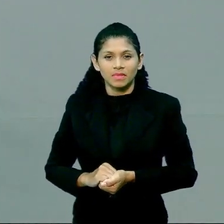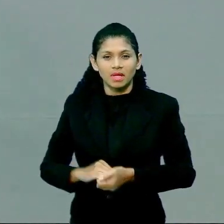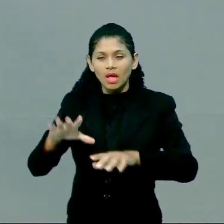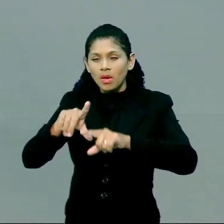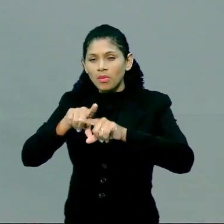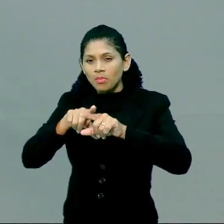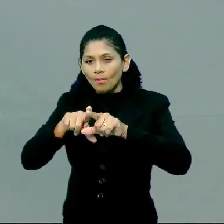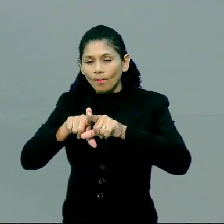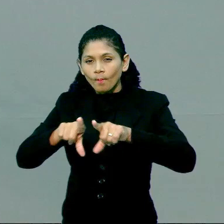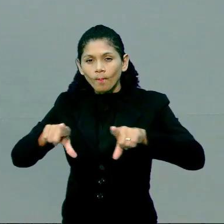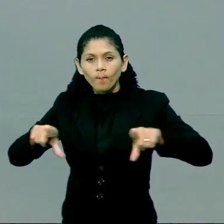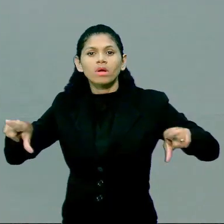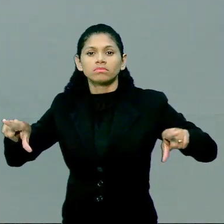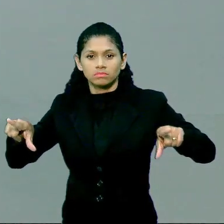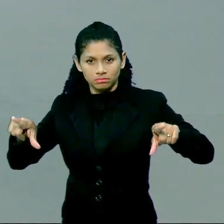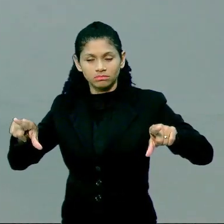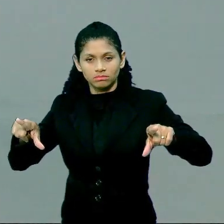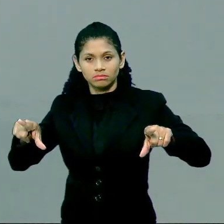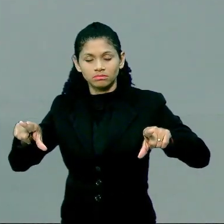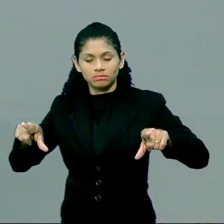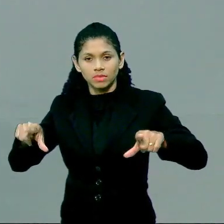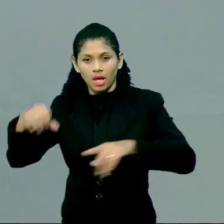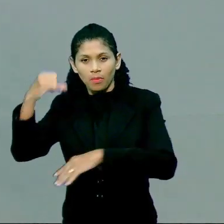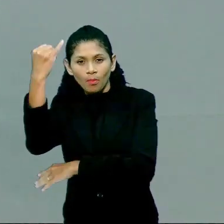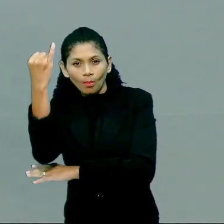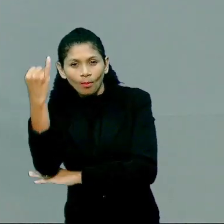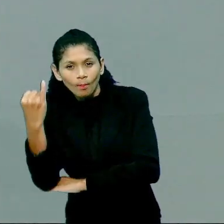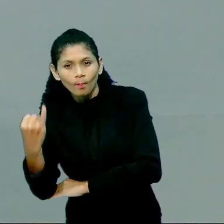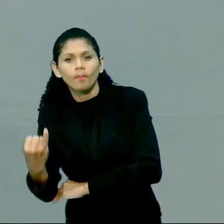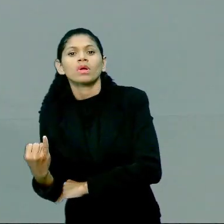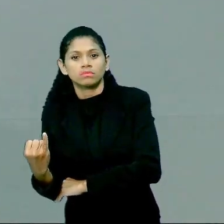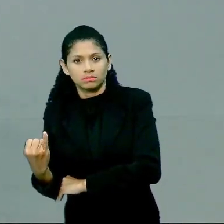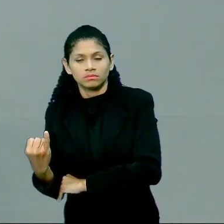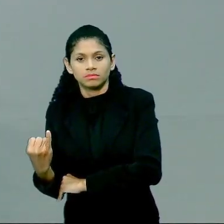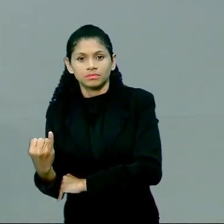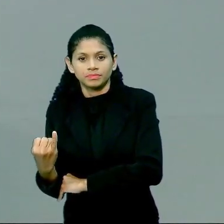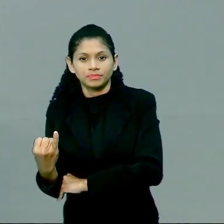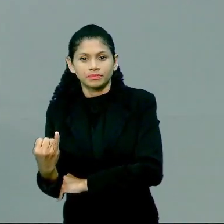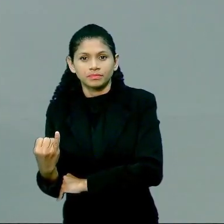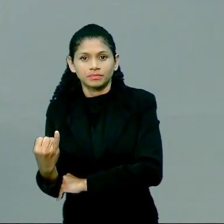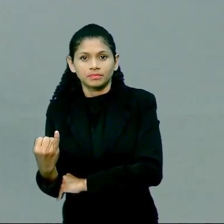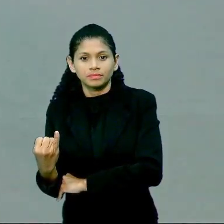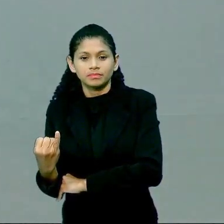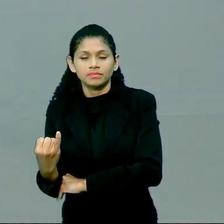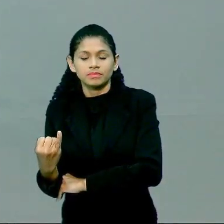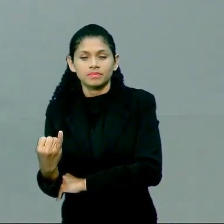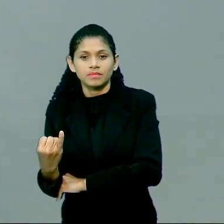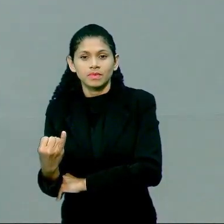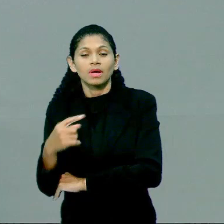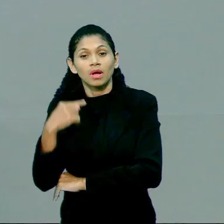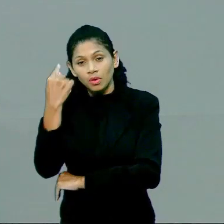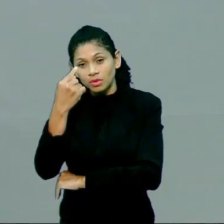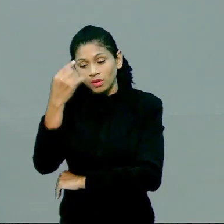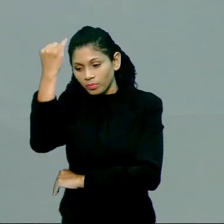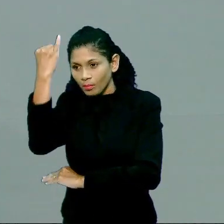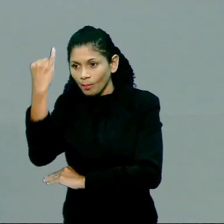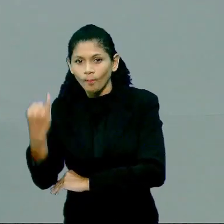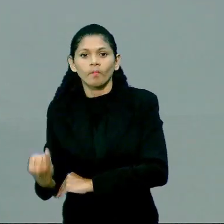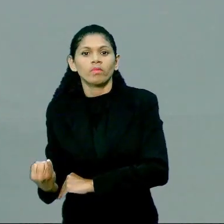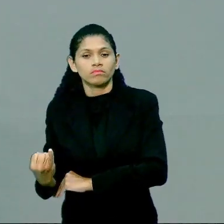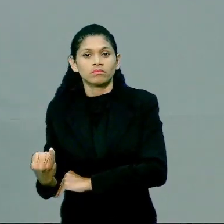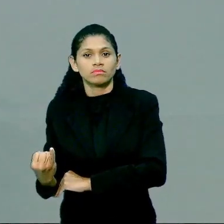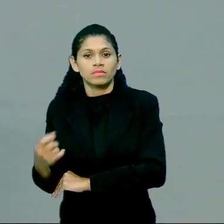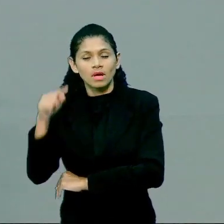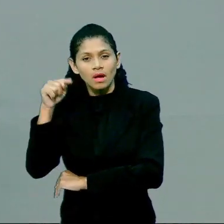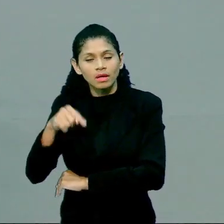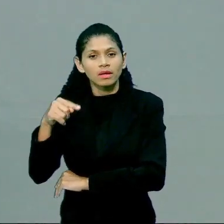isso tanto no sentido de estar magro a gente na língua espanhola no sentido Só de estar magro né agora aqui no Brasil a gente também